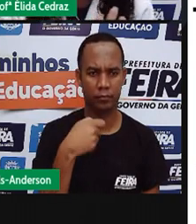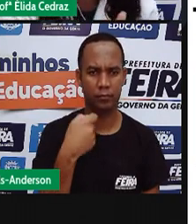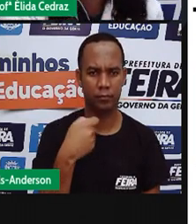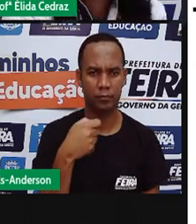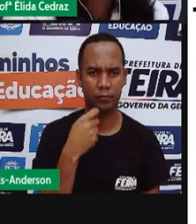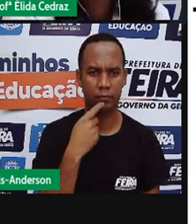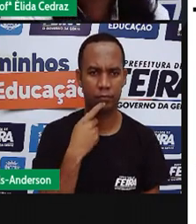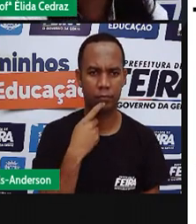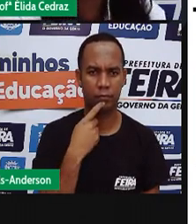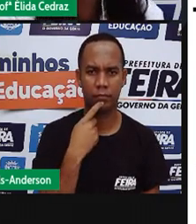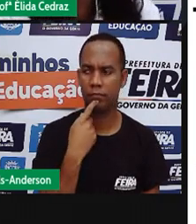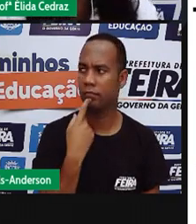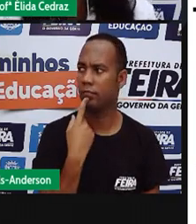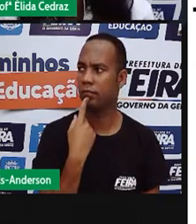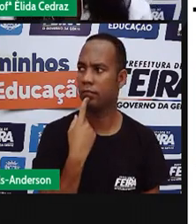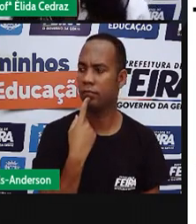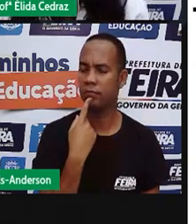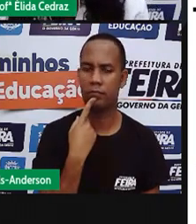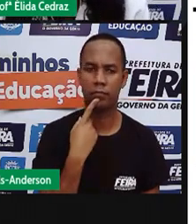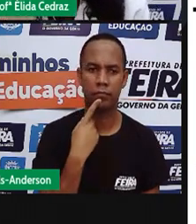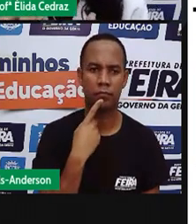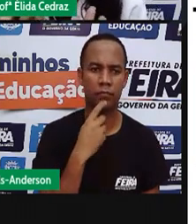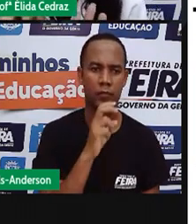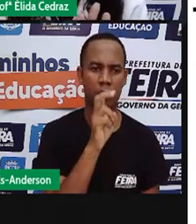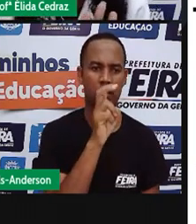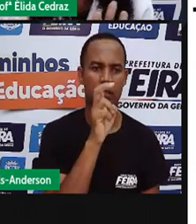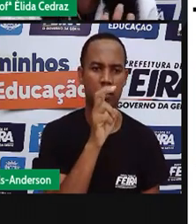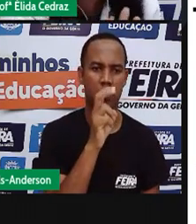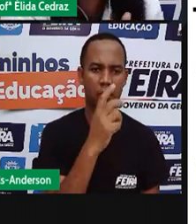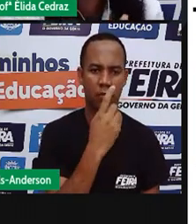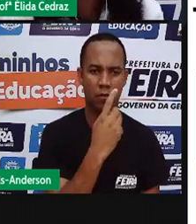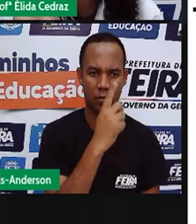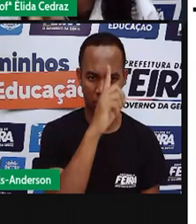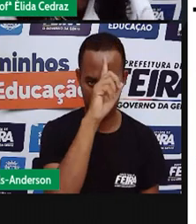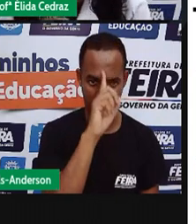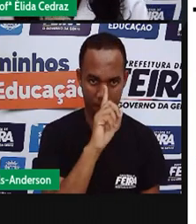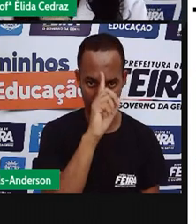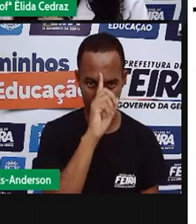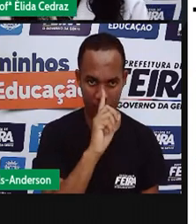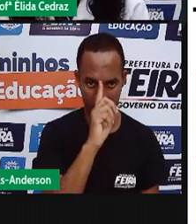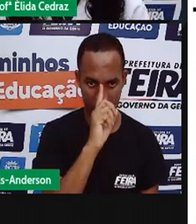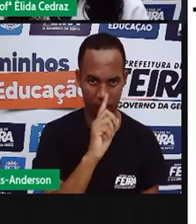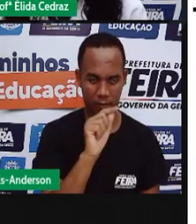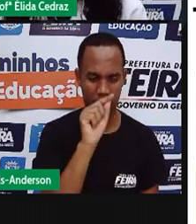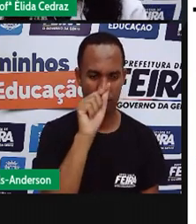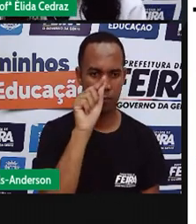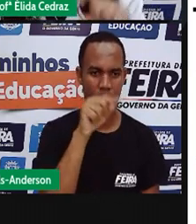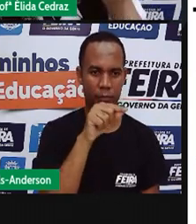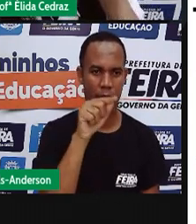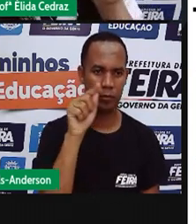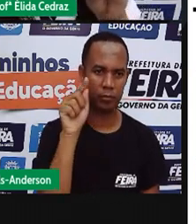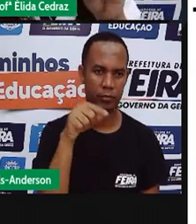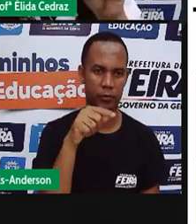Precisamos. Aqui, ó, são 5 casinhas amarelas. Nós só temos 4.